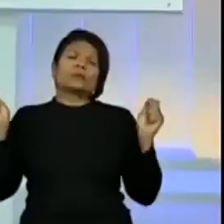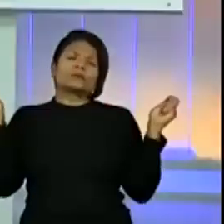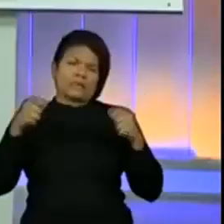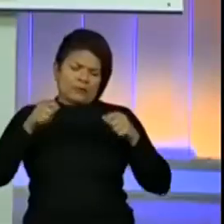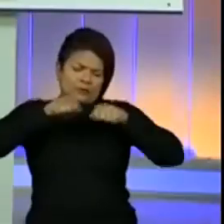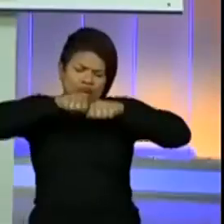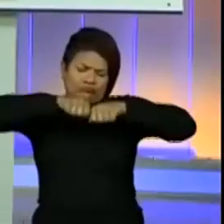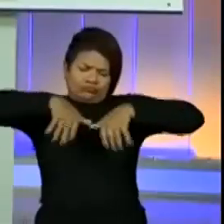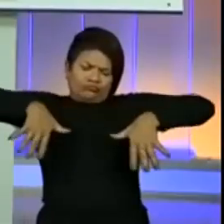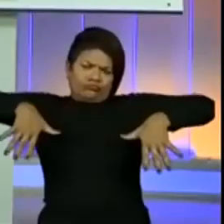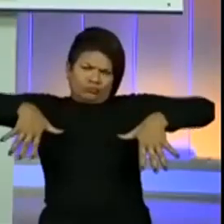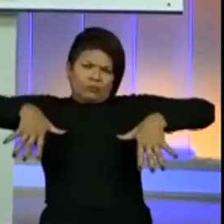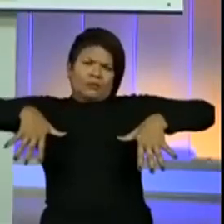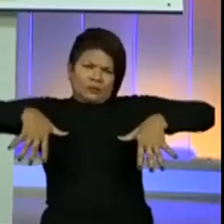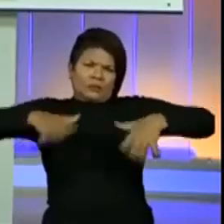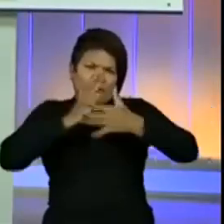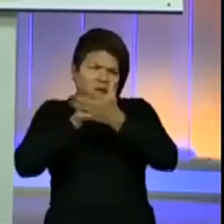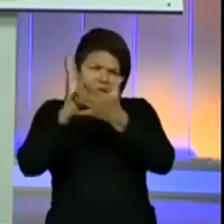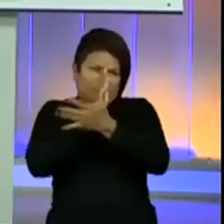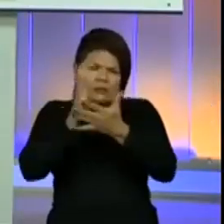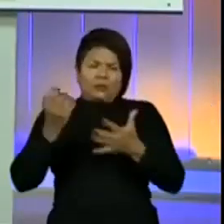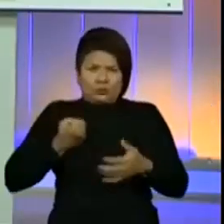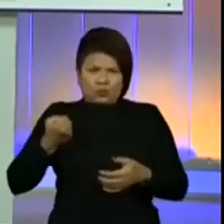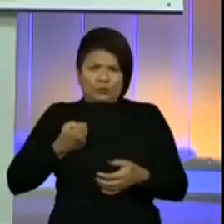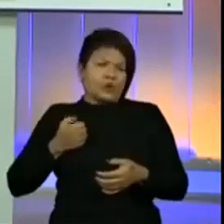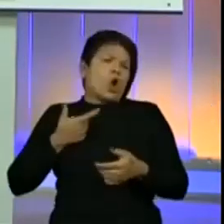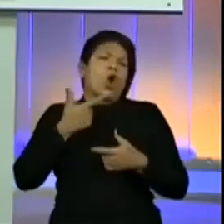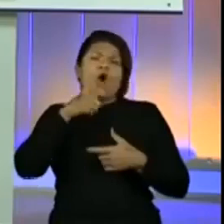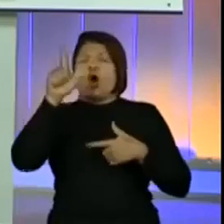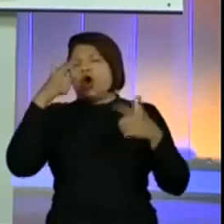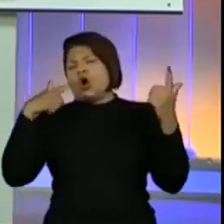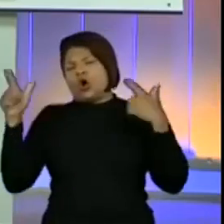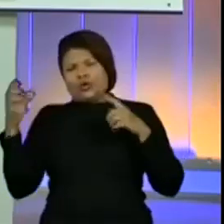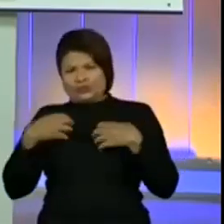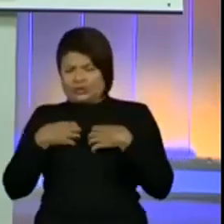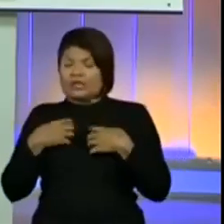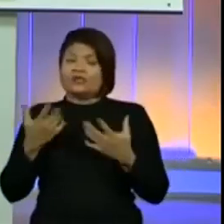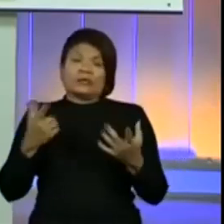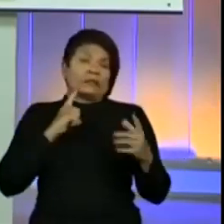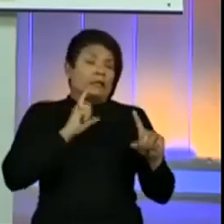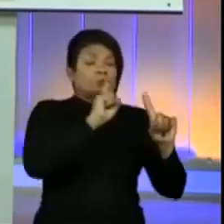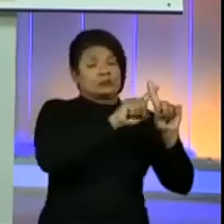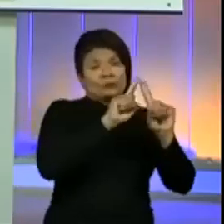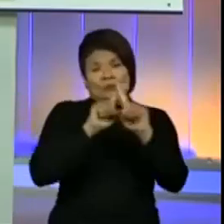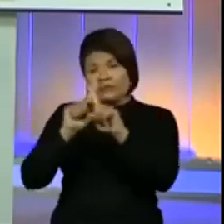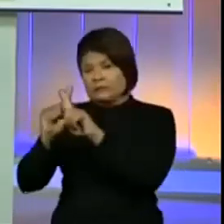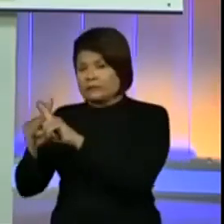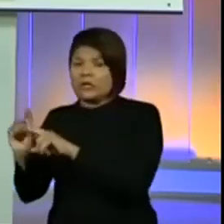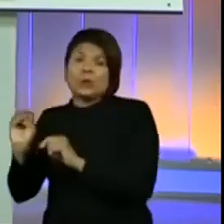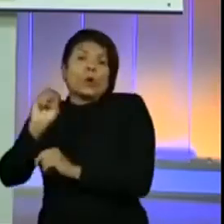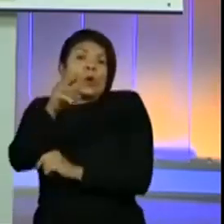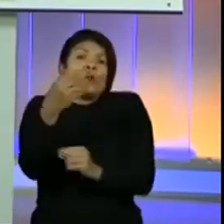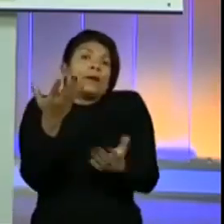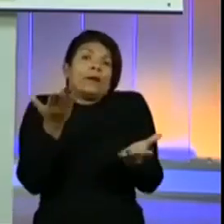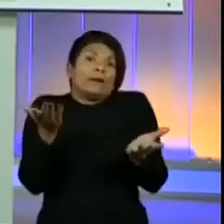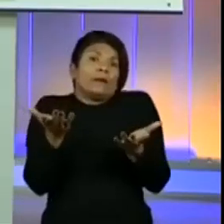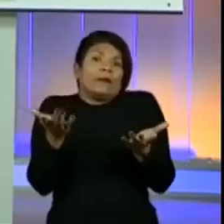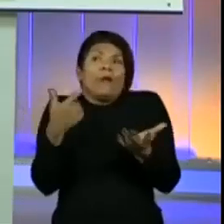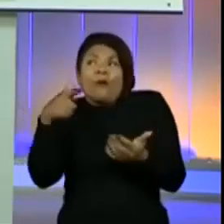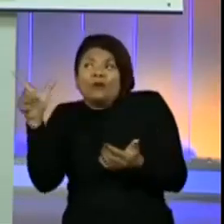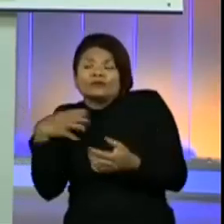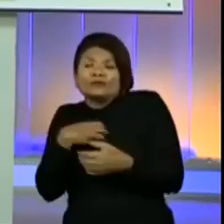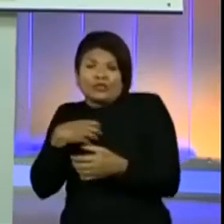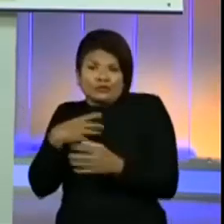decompor e representar esse mesmo número de outras formas, pela multiplicação, né? Ou até outras formas